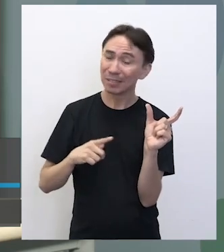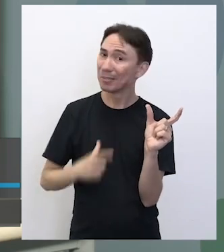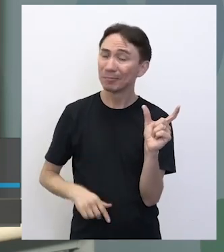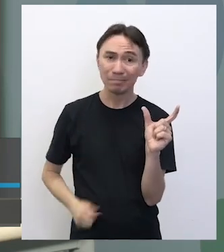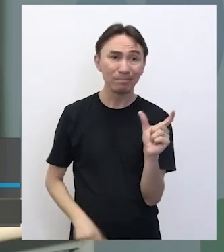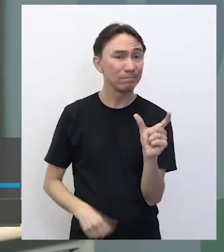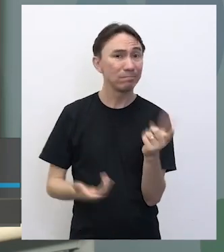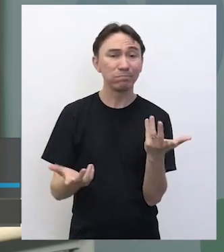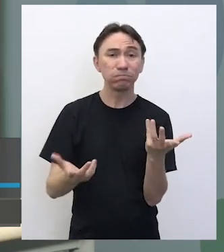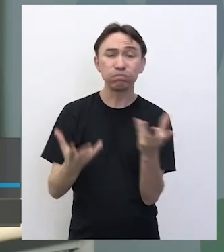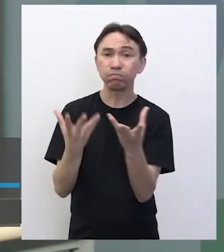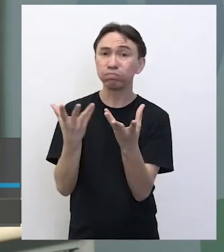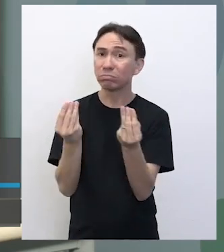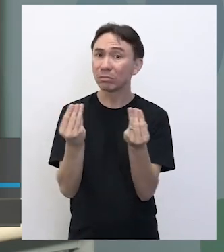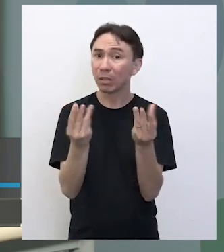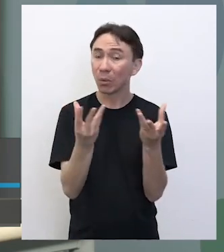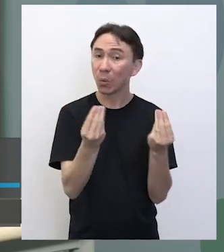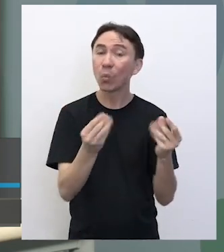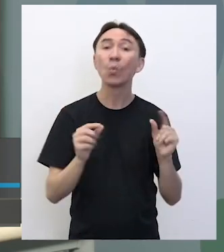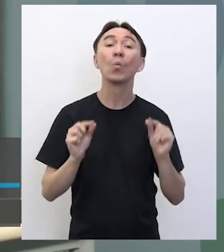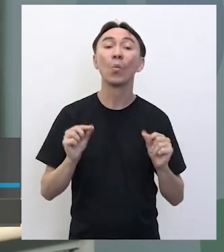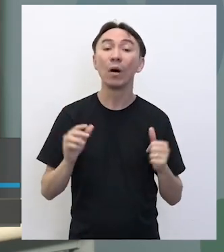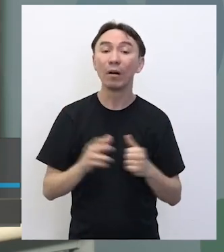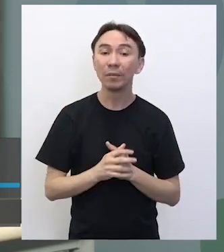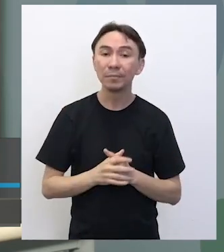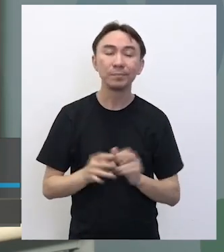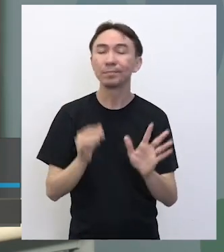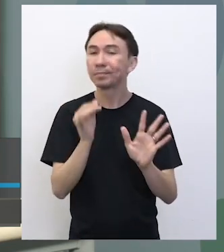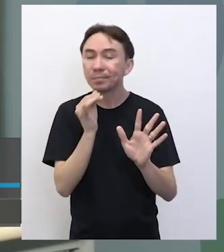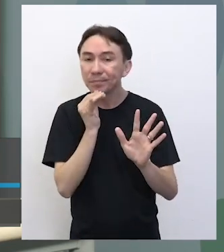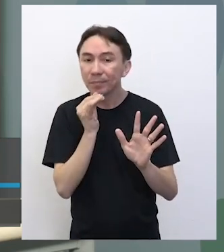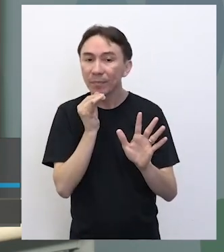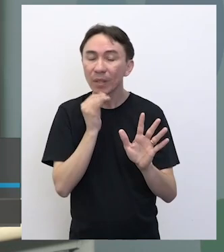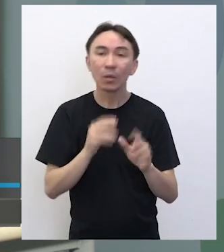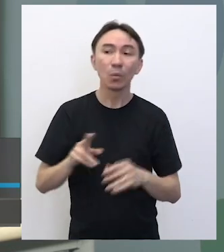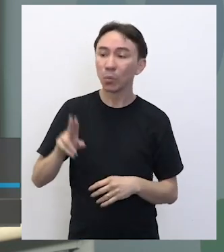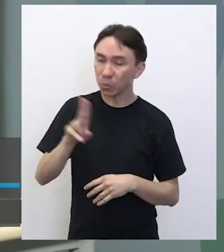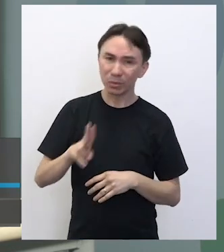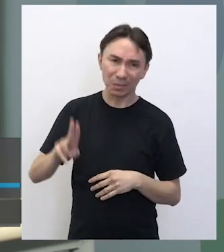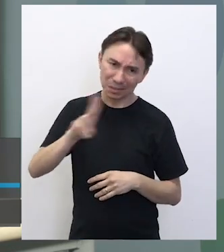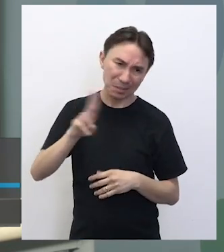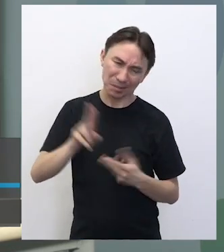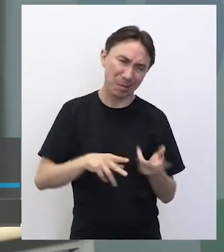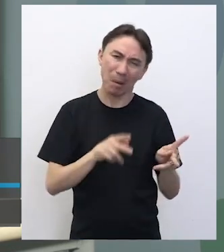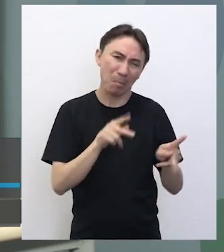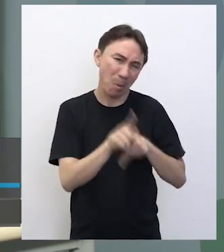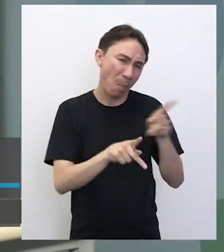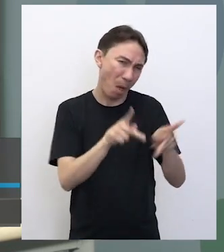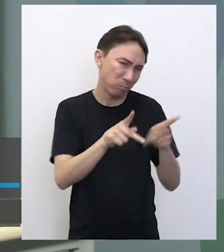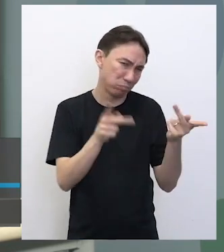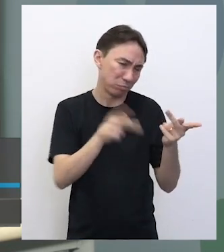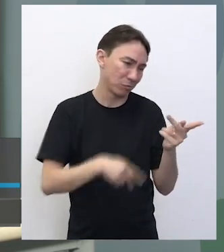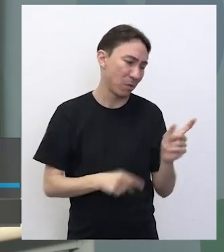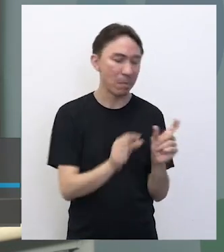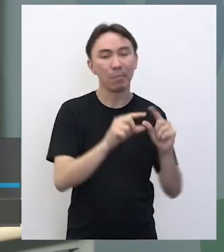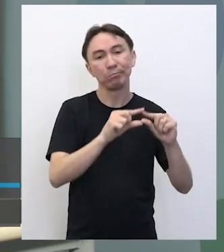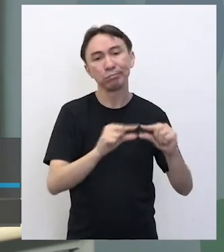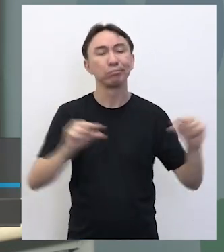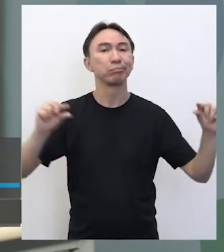repercussão, né? Quando a gente a utiliza em expressões populares mesmo. Então, quando a gente fala assim,